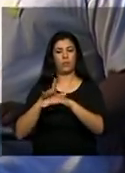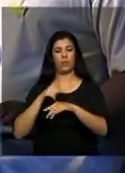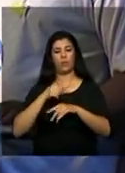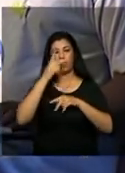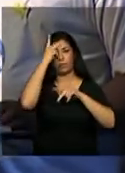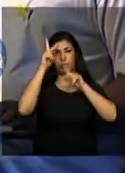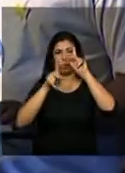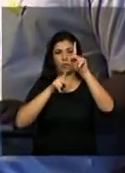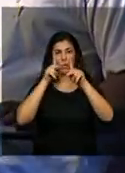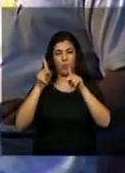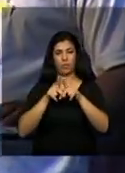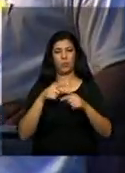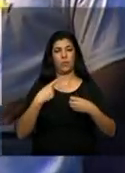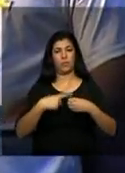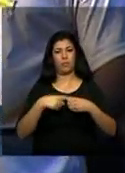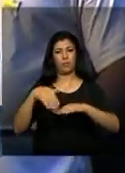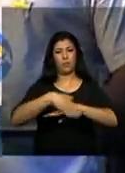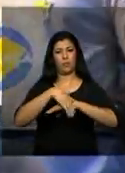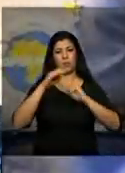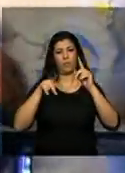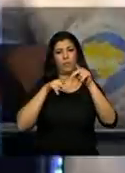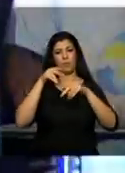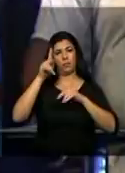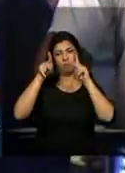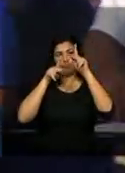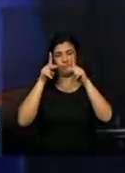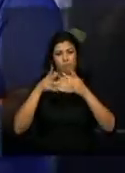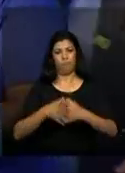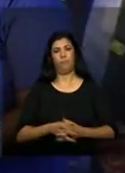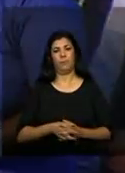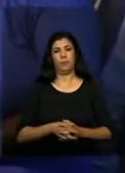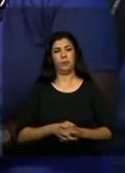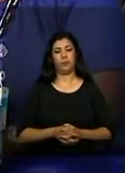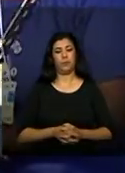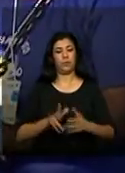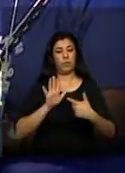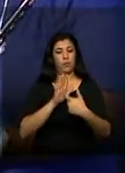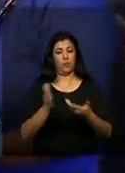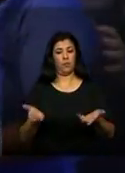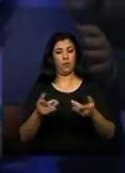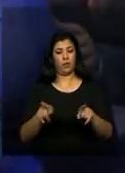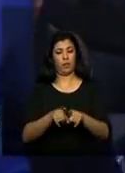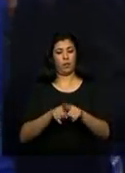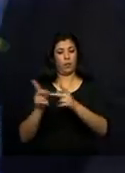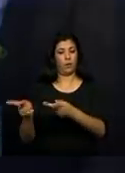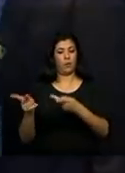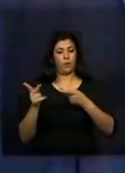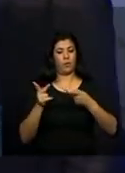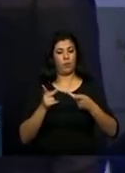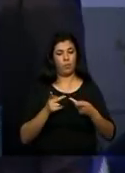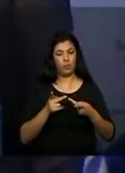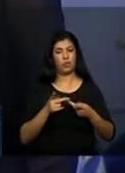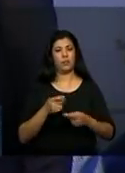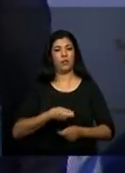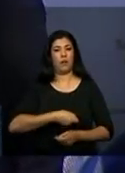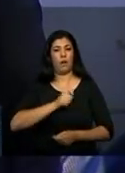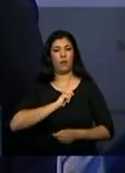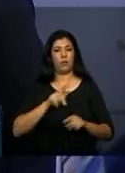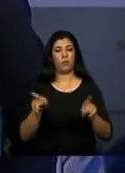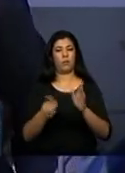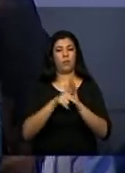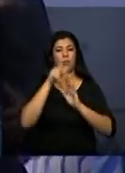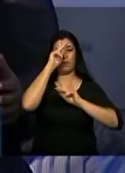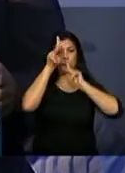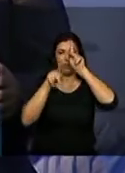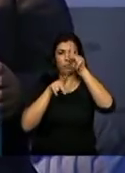e a população em situação de rua. Como estratégia de inclusão socioeconômica e de autonomia da população